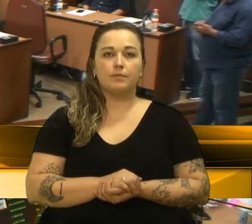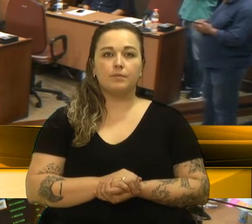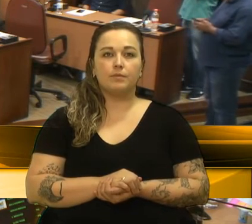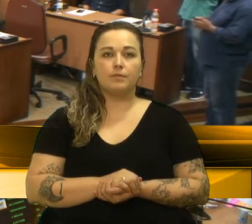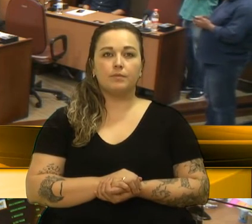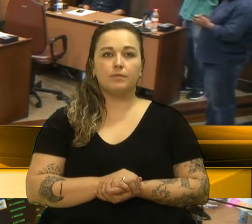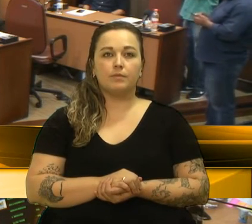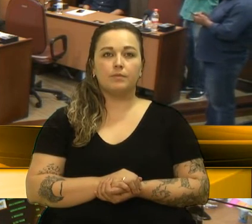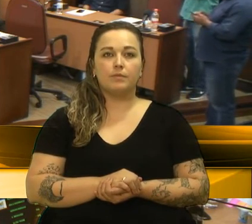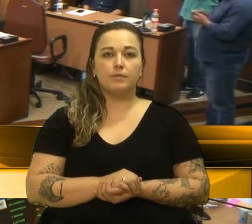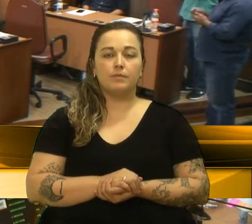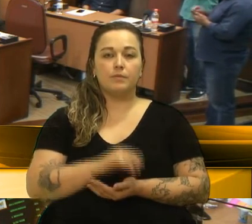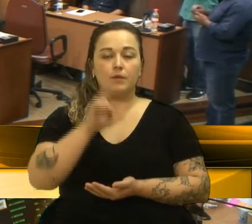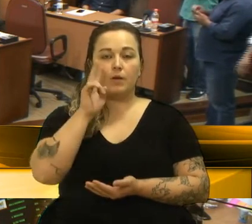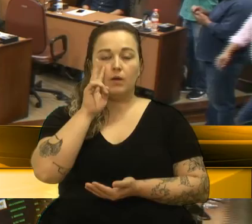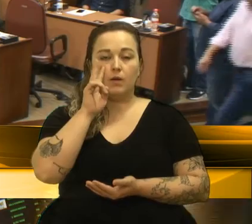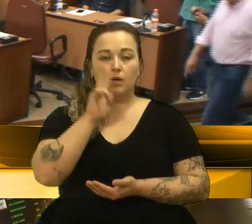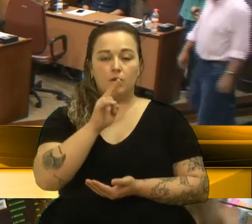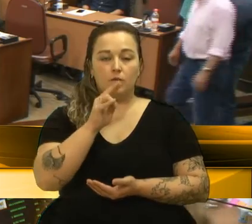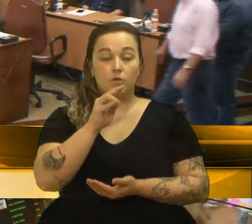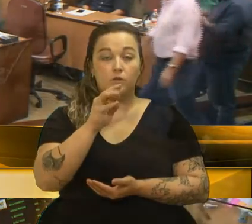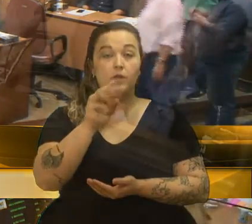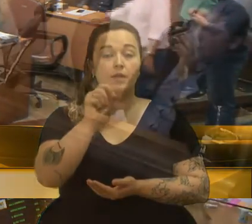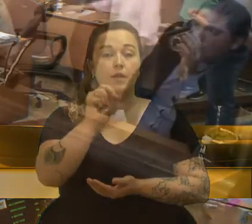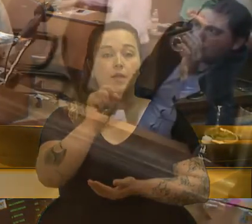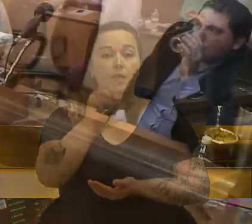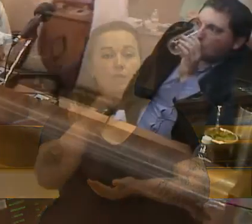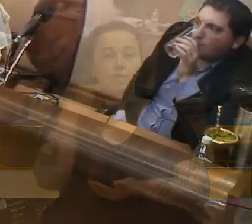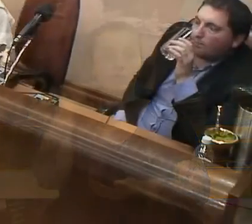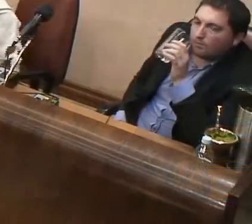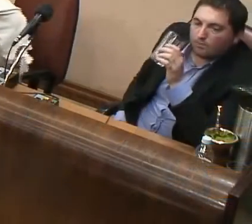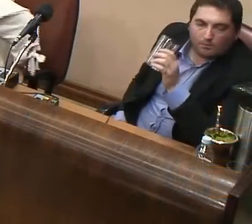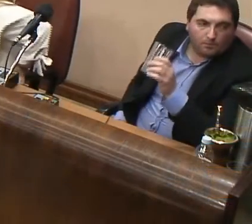a verificação do quórum.